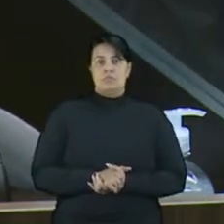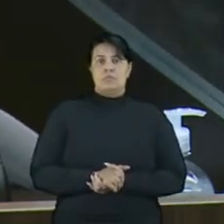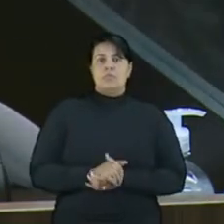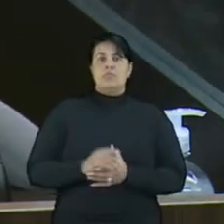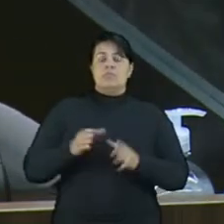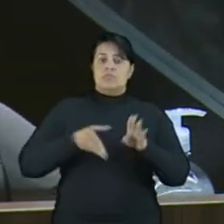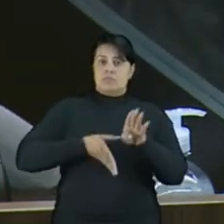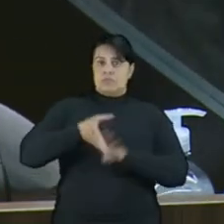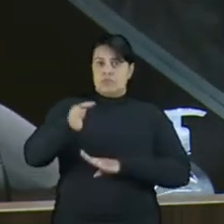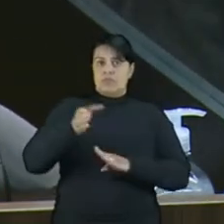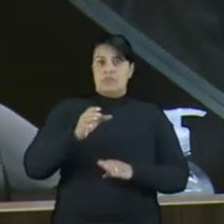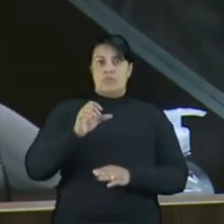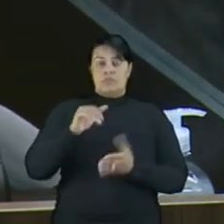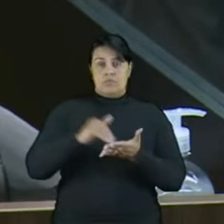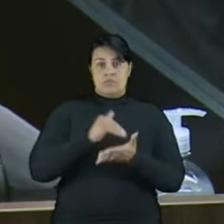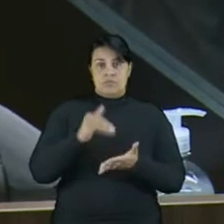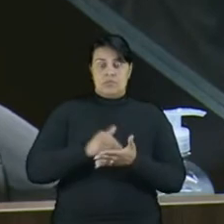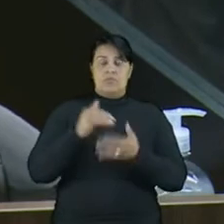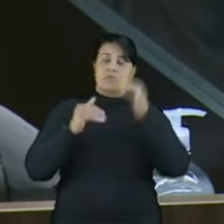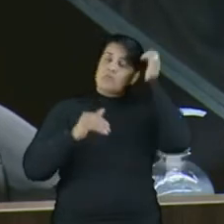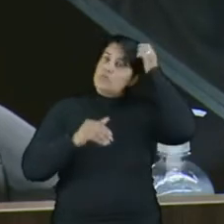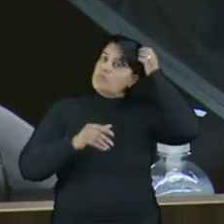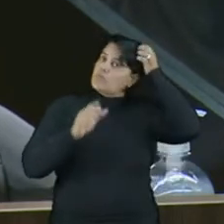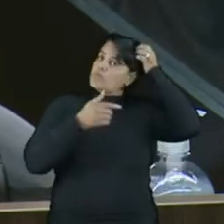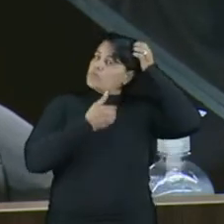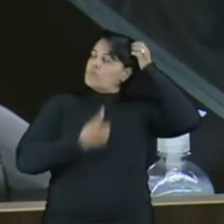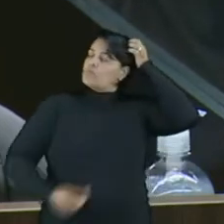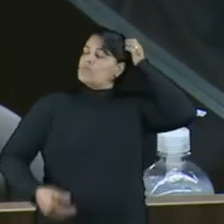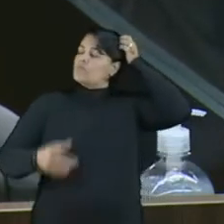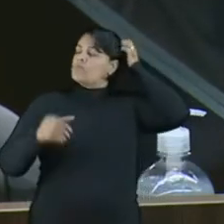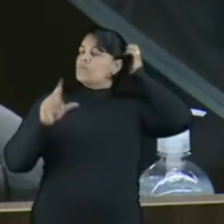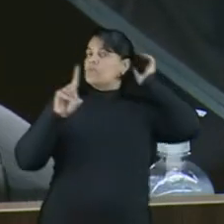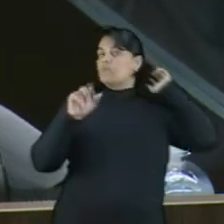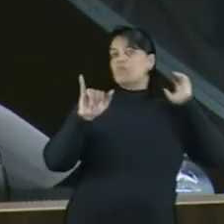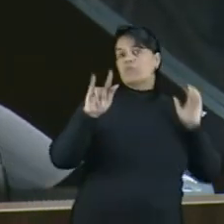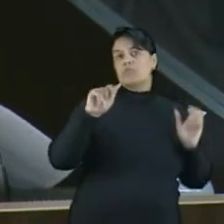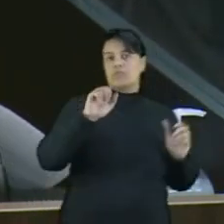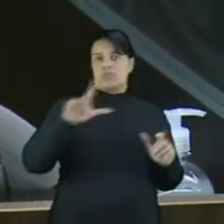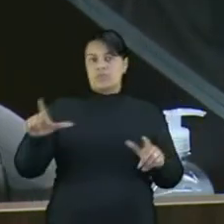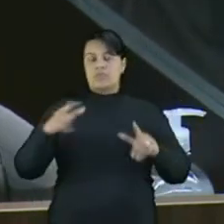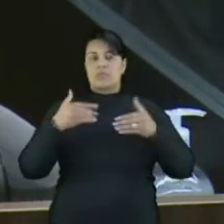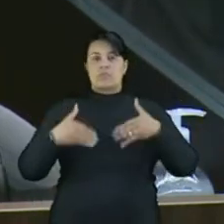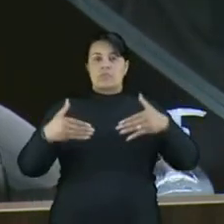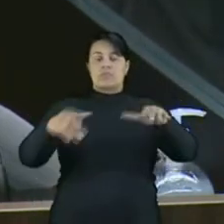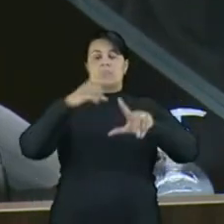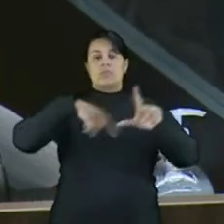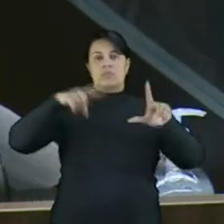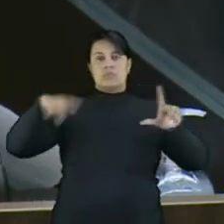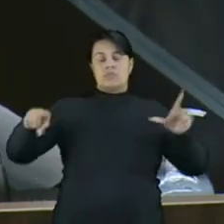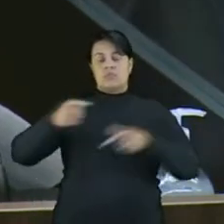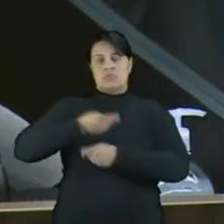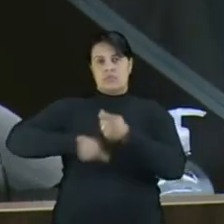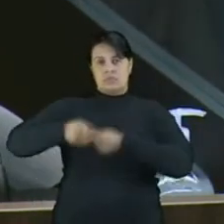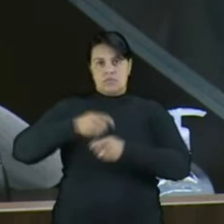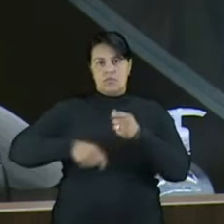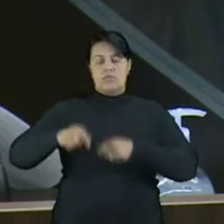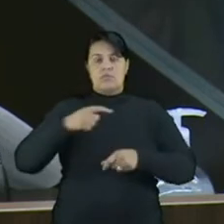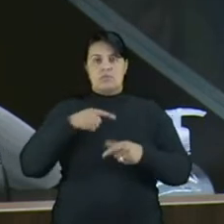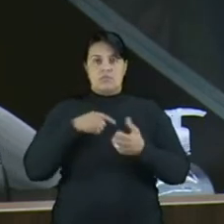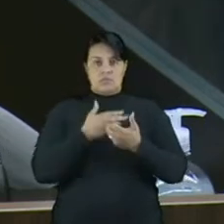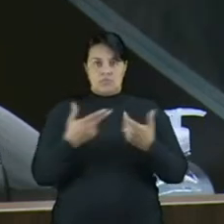Recomendar à Secretaria do Governo Digital, do Ministério da Economia, que, considerando o controle realizado sobre a atuação administrativa das